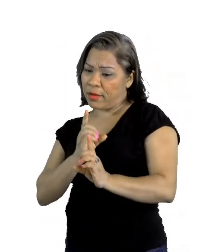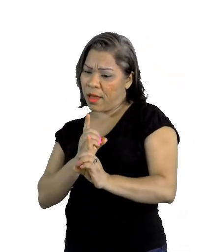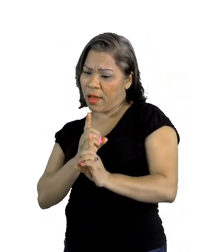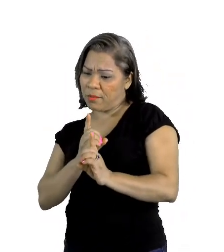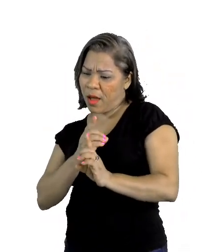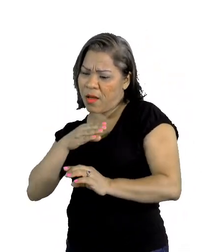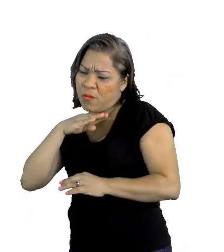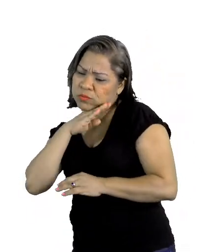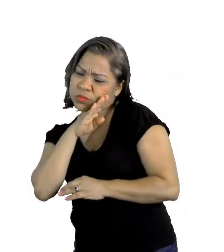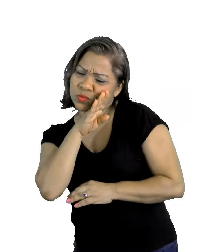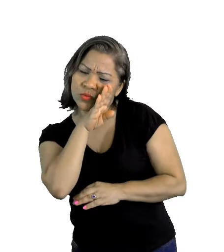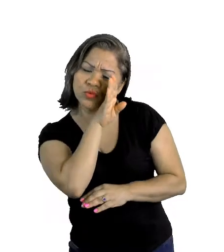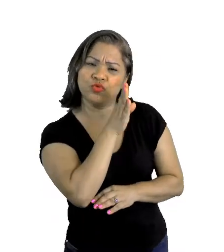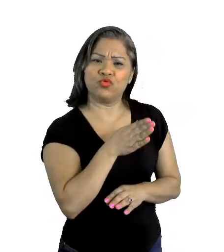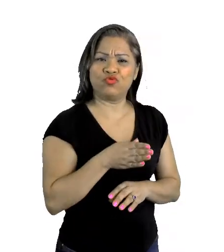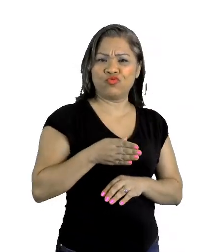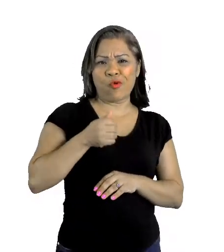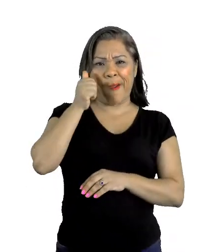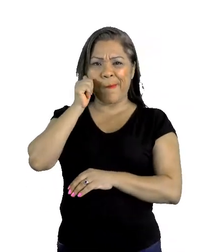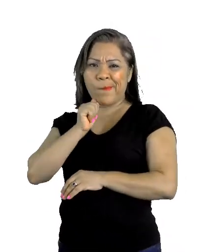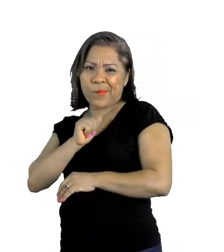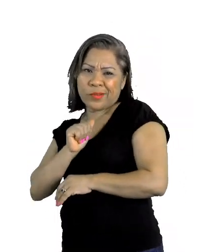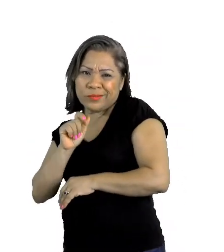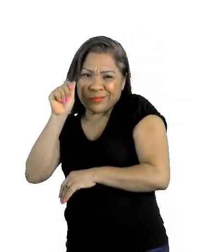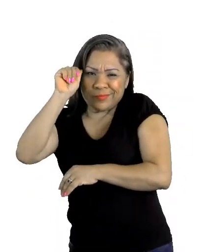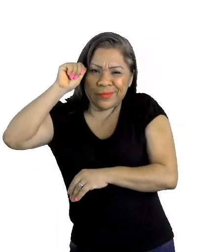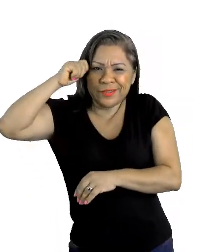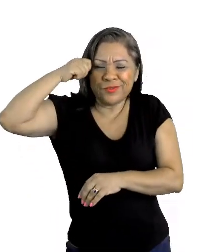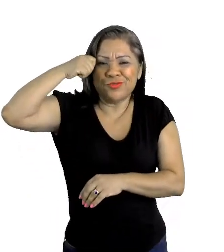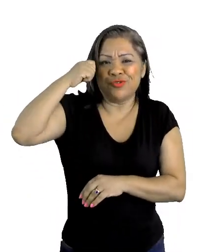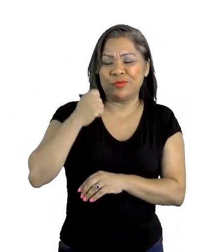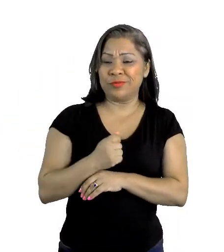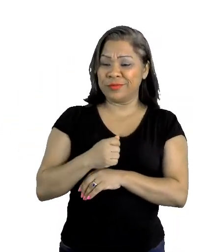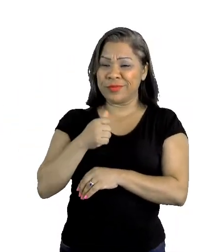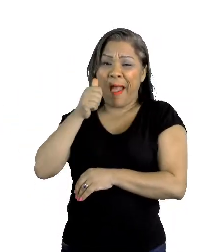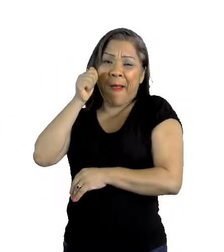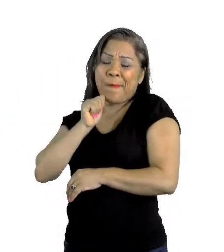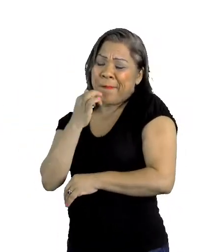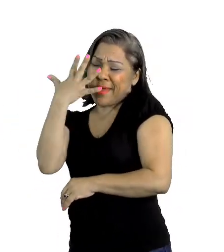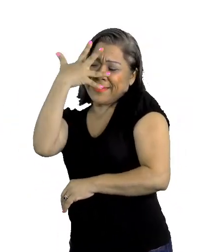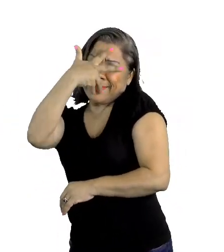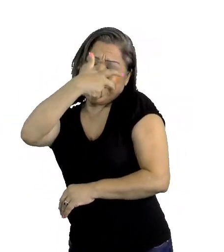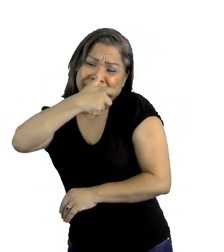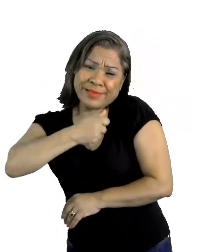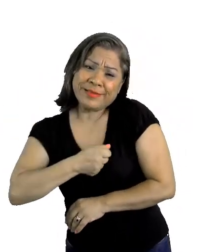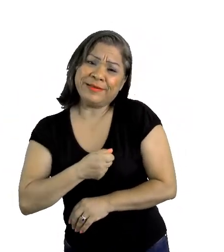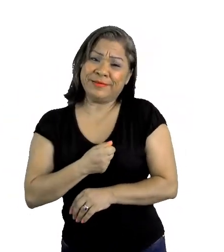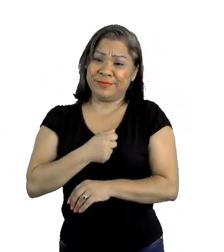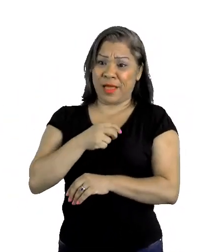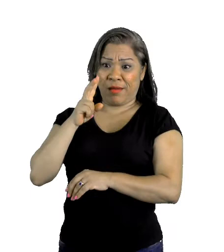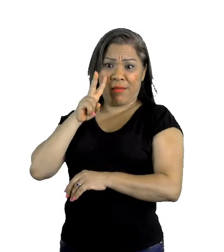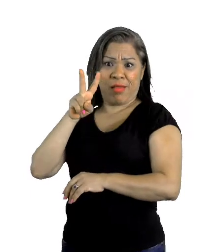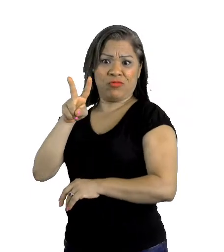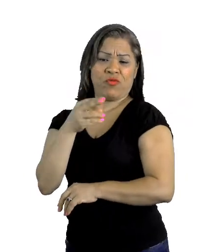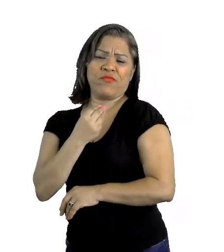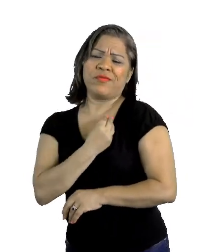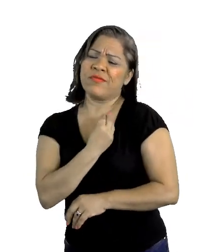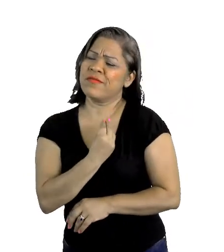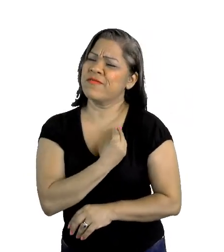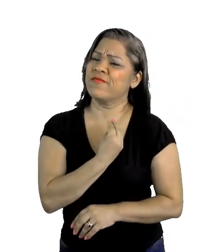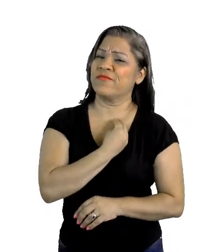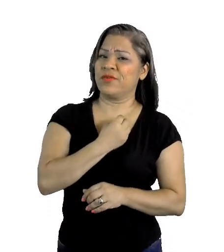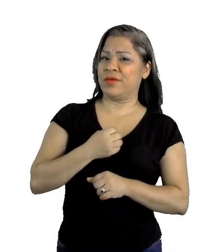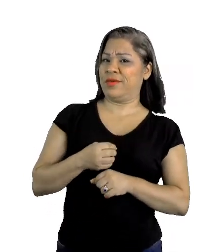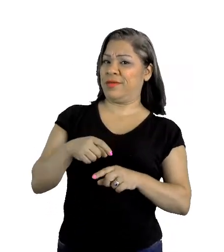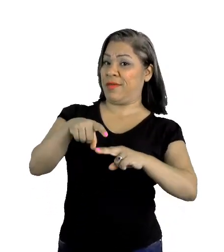mais linda que ele tinha visto em toda a vida. Por isso ele tinha um desejo.